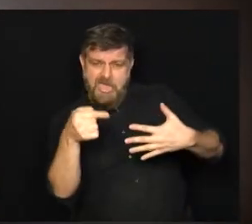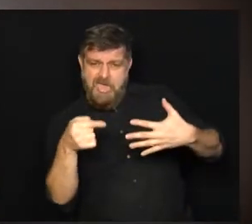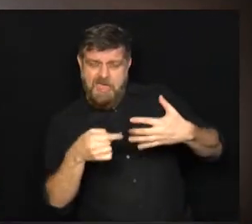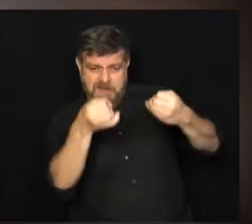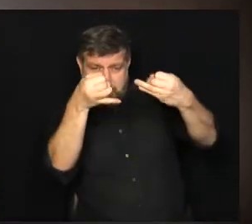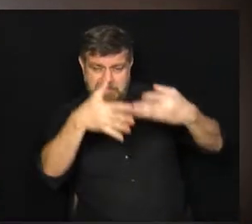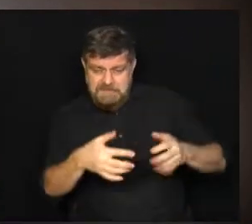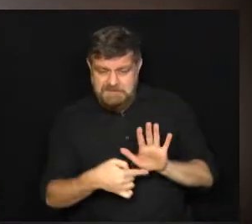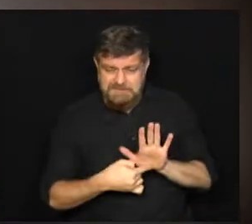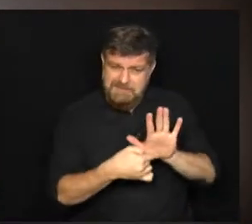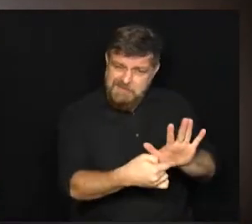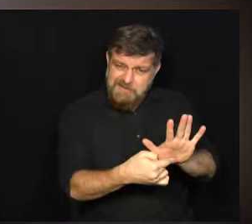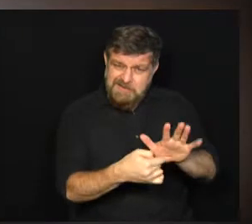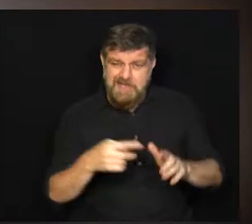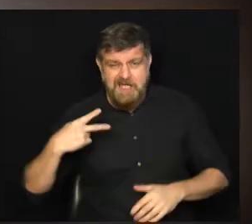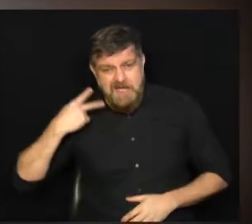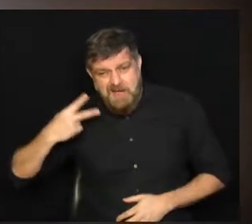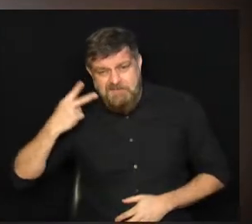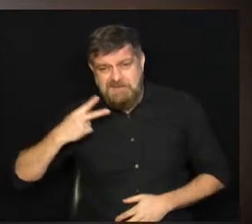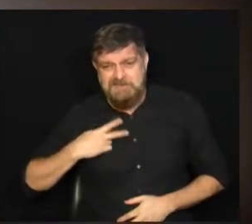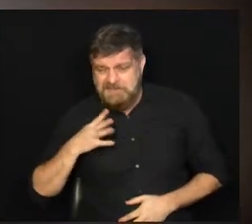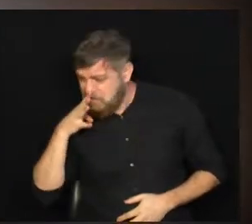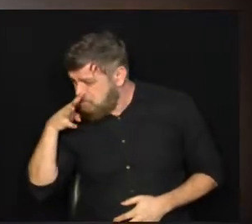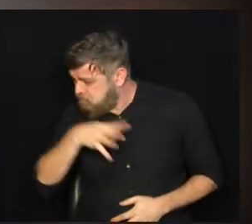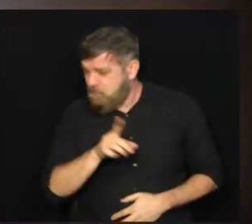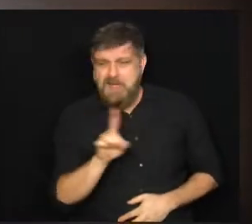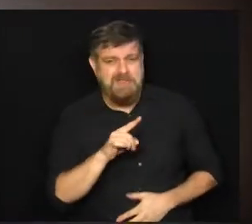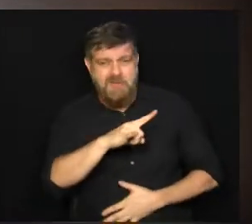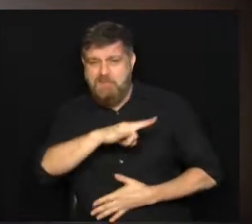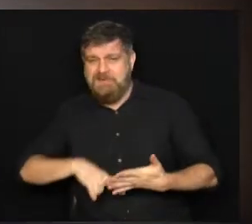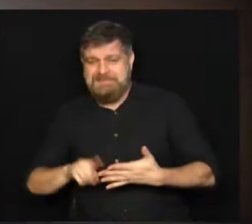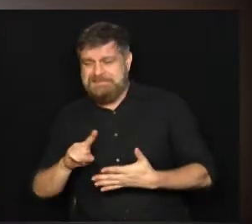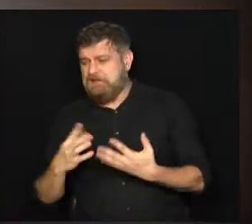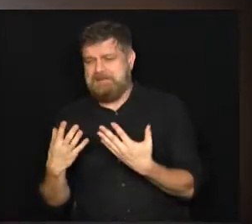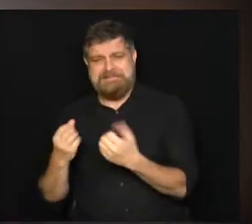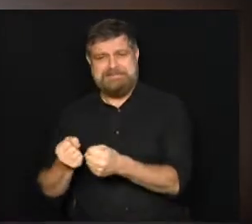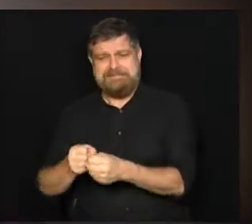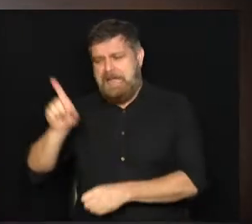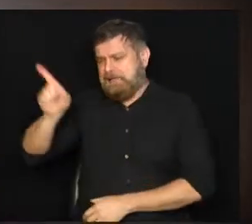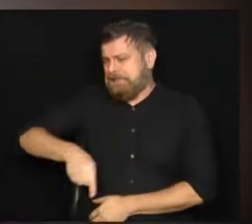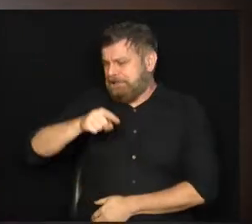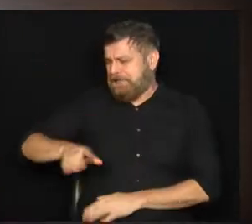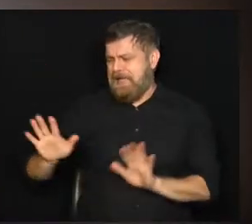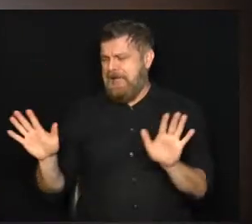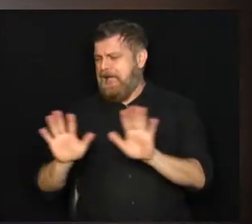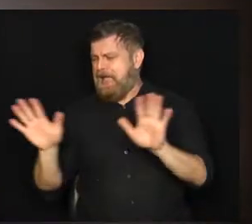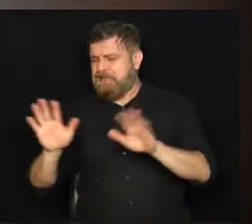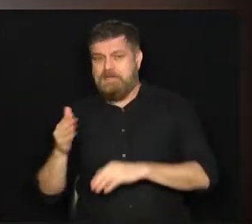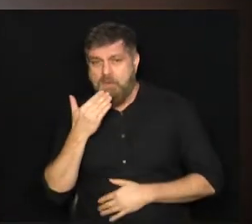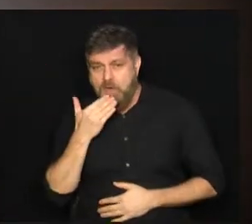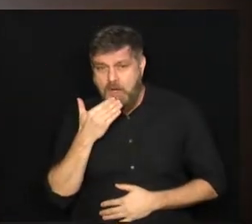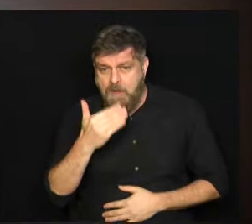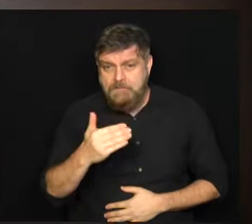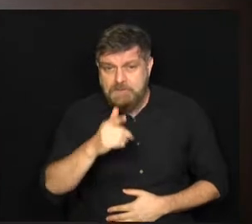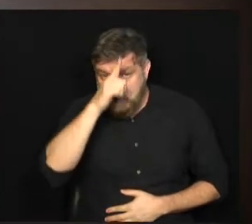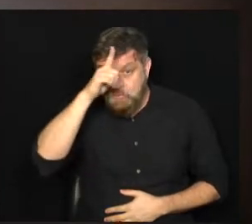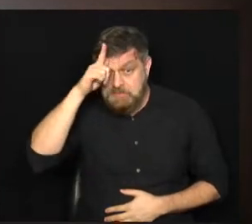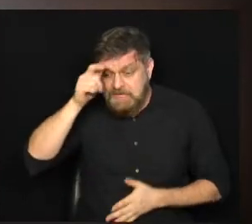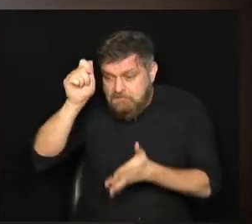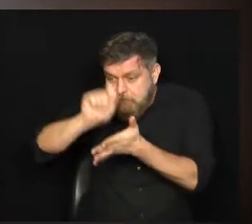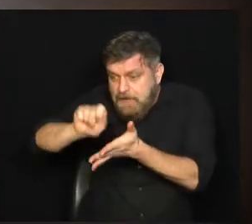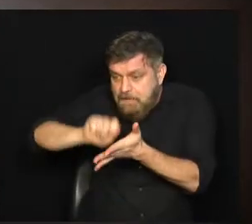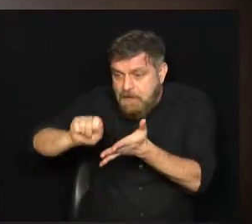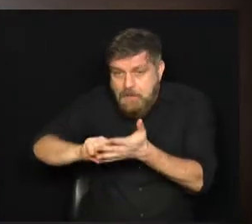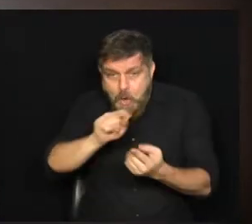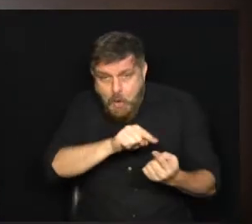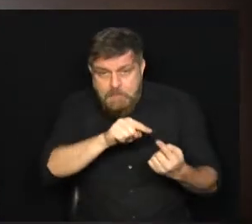apresentados pelos vereadores que se votaram contra a moção de apelo do vereador Gustavo Peta para que